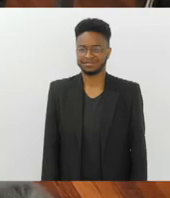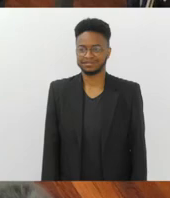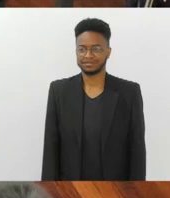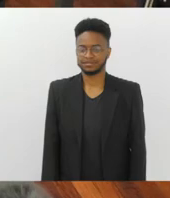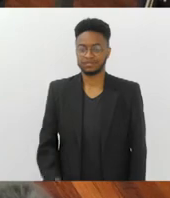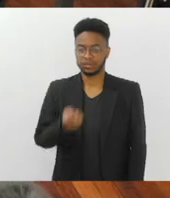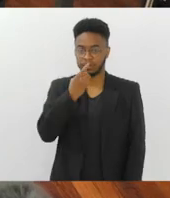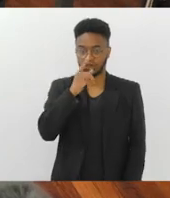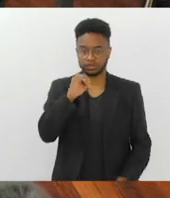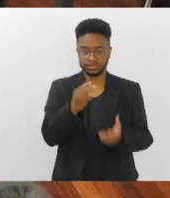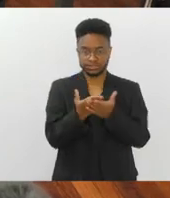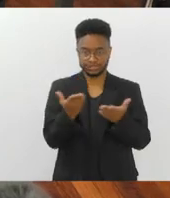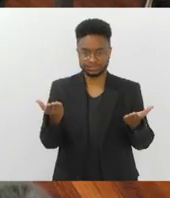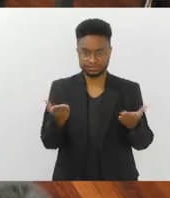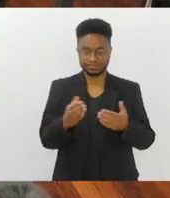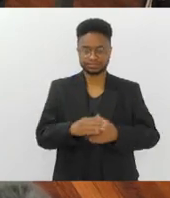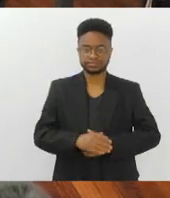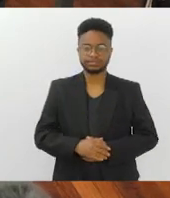Bom dia, bom dia.